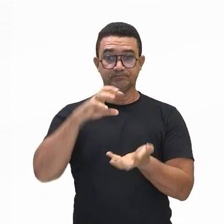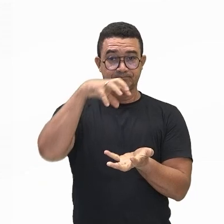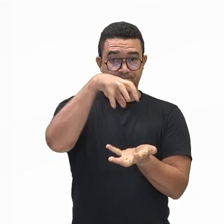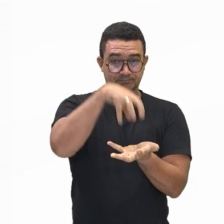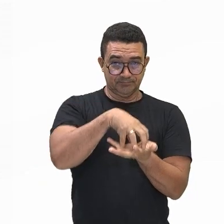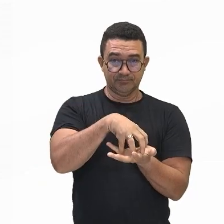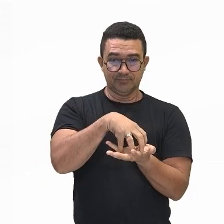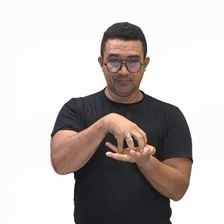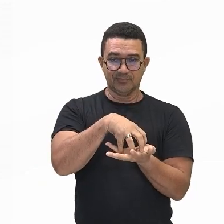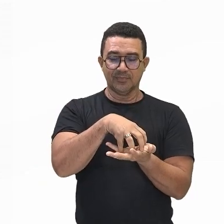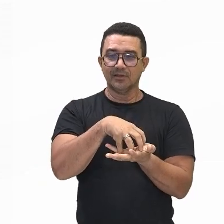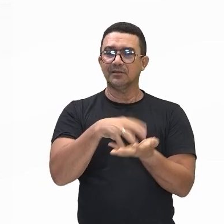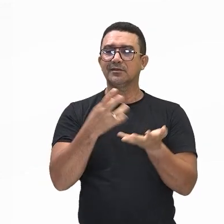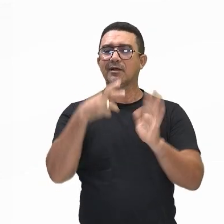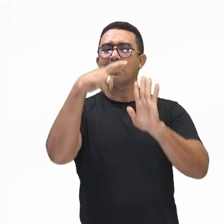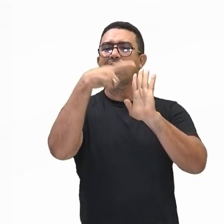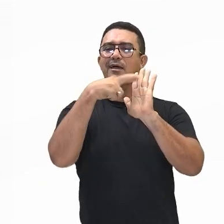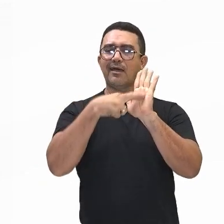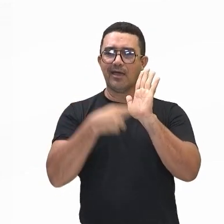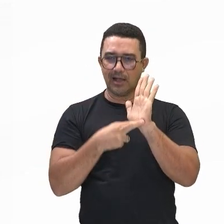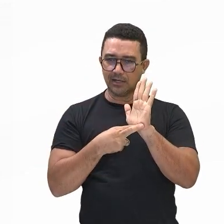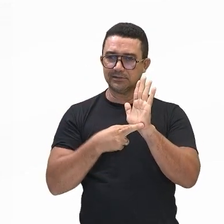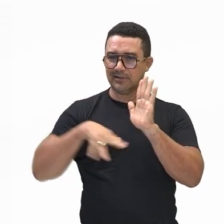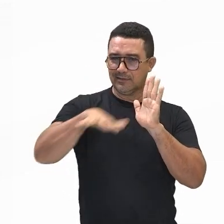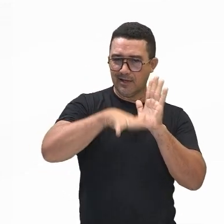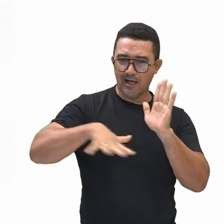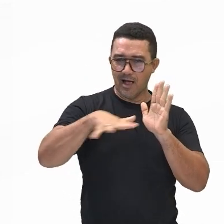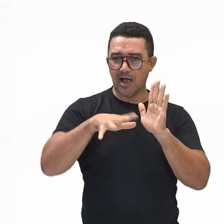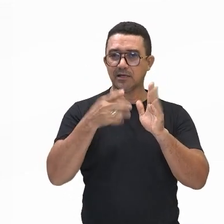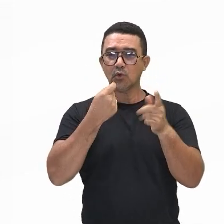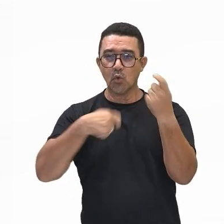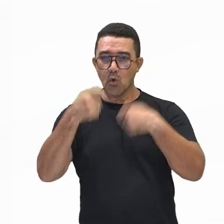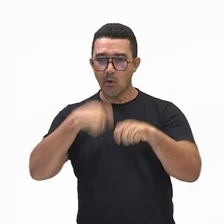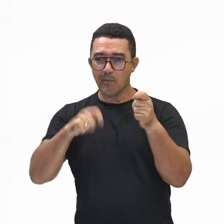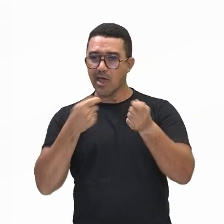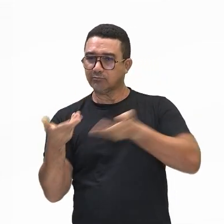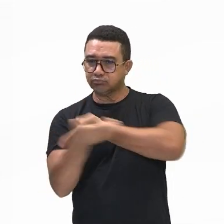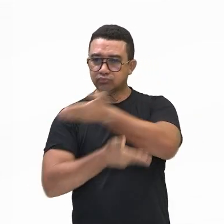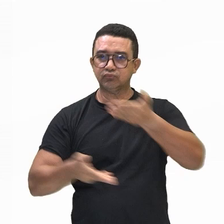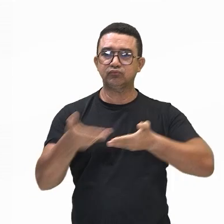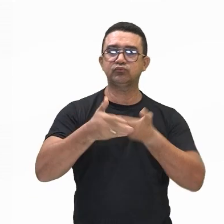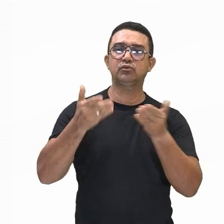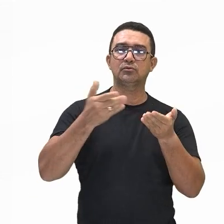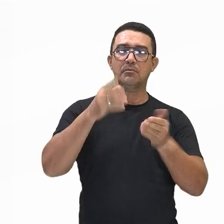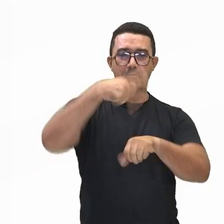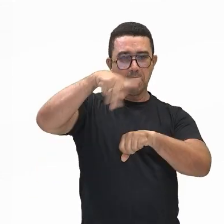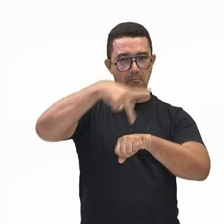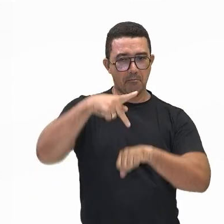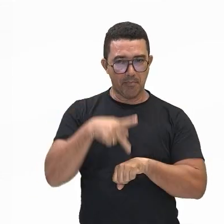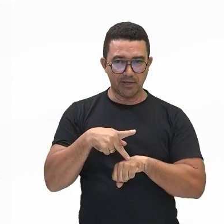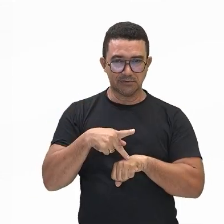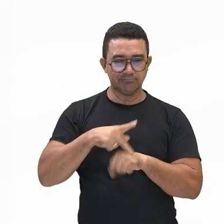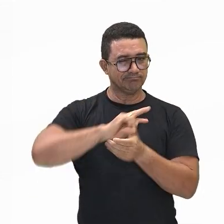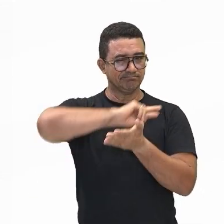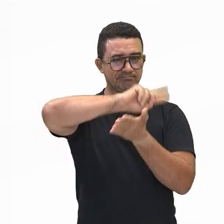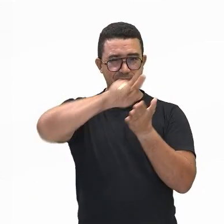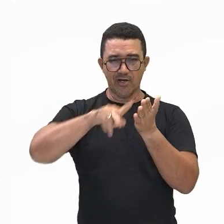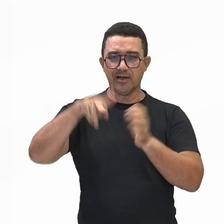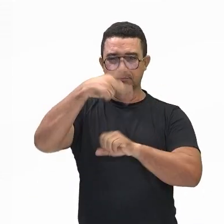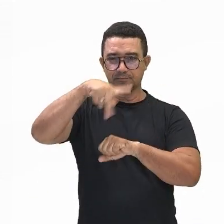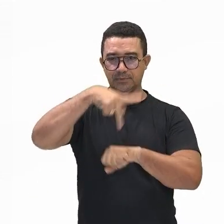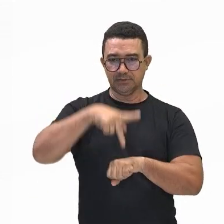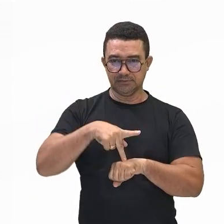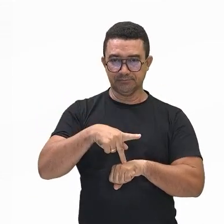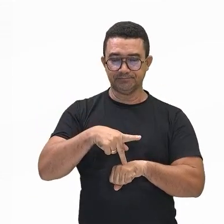De regras através do comércio entre países. Se é mundial, vai pegar aí vários países, ok?